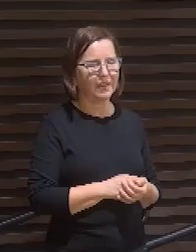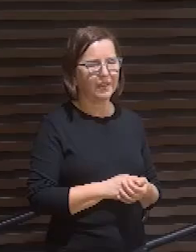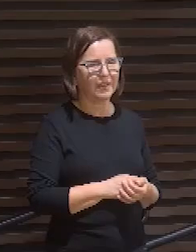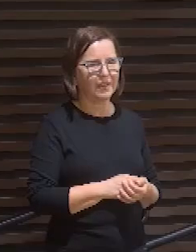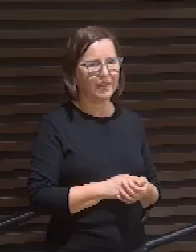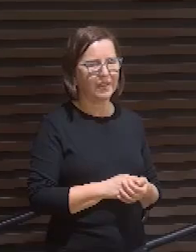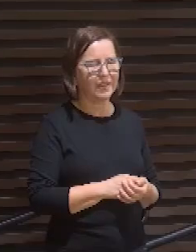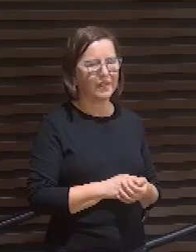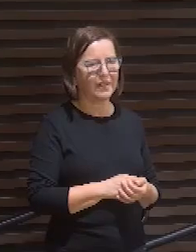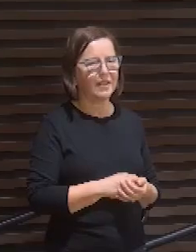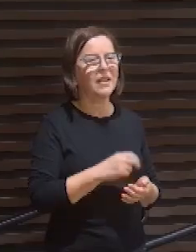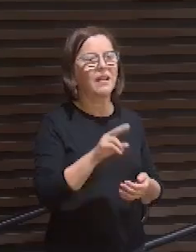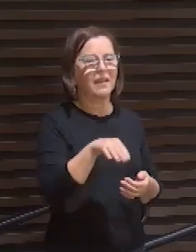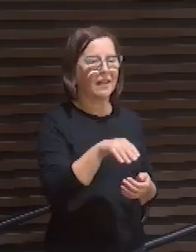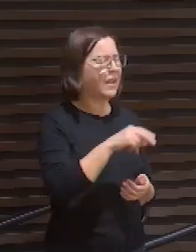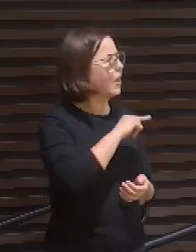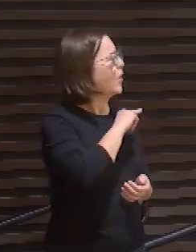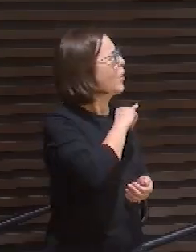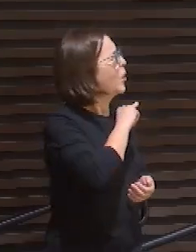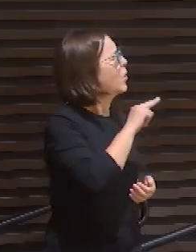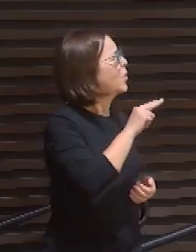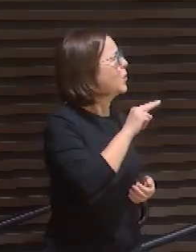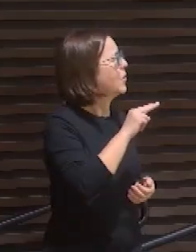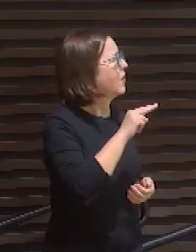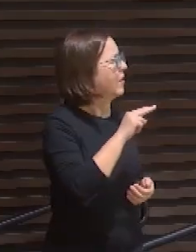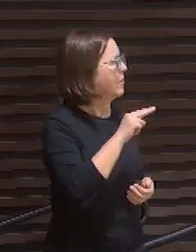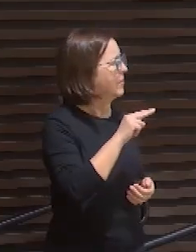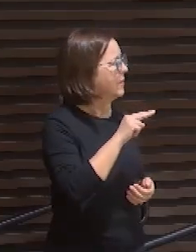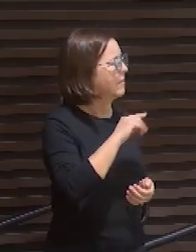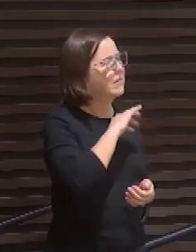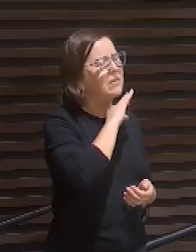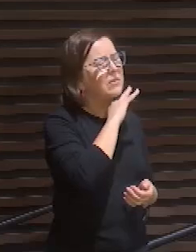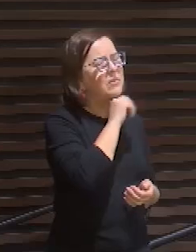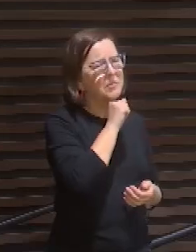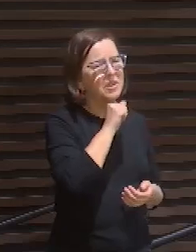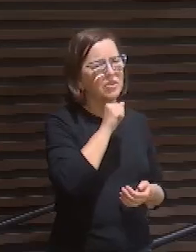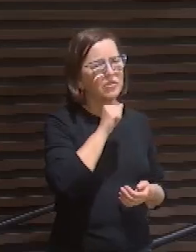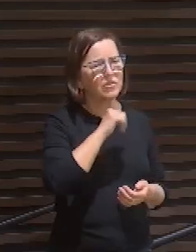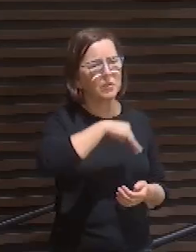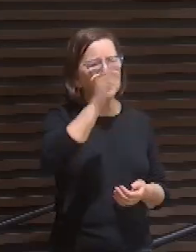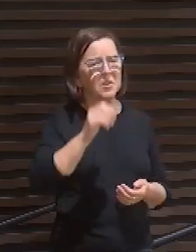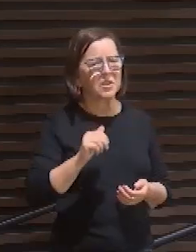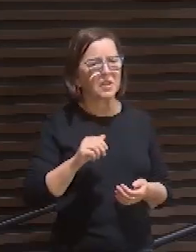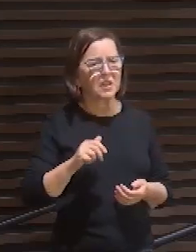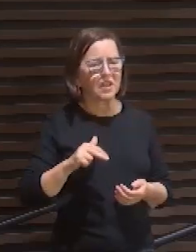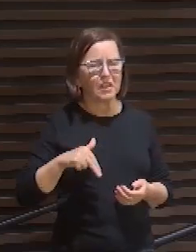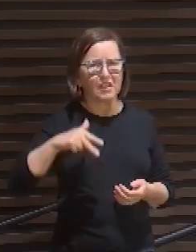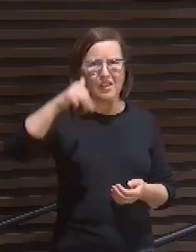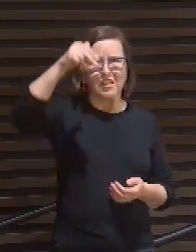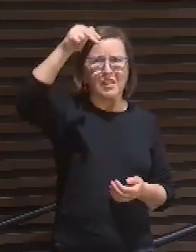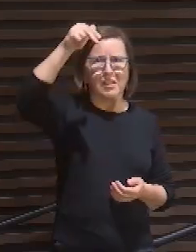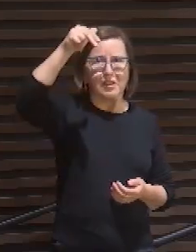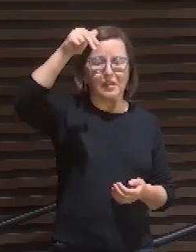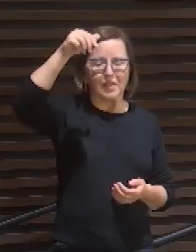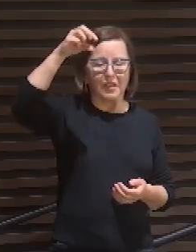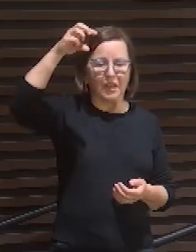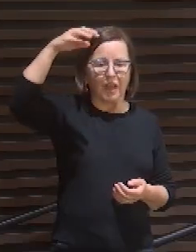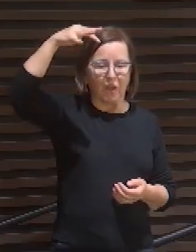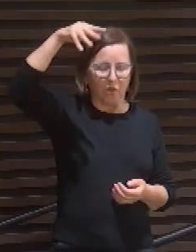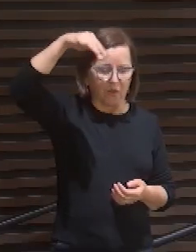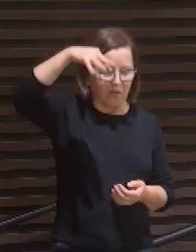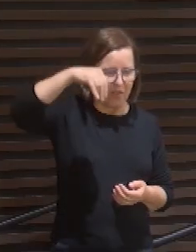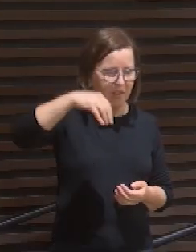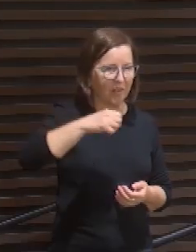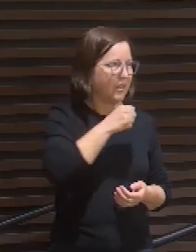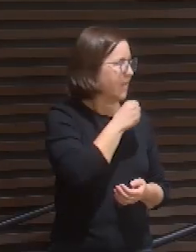qual é o bicho que sobe numa montanha com 3 pernas e desce com 4? O velhinho